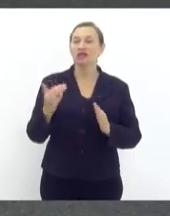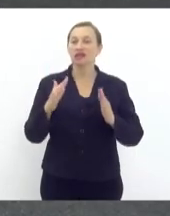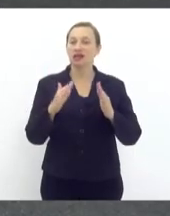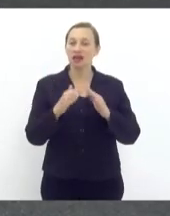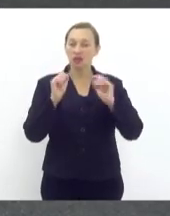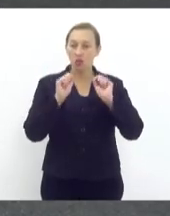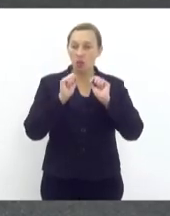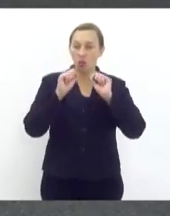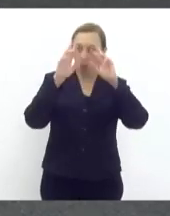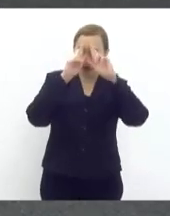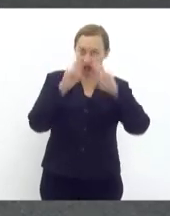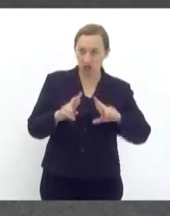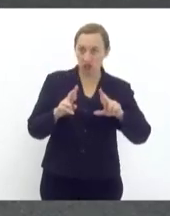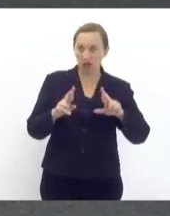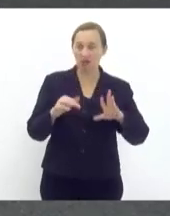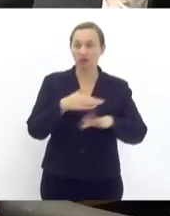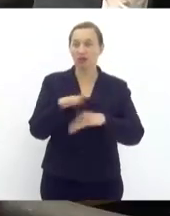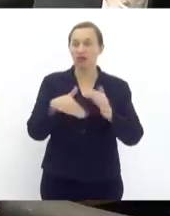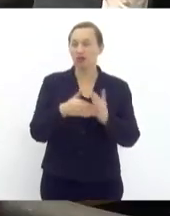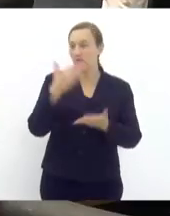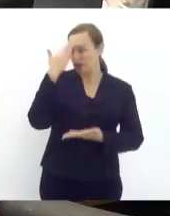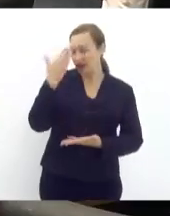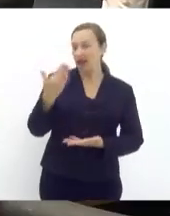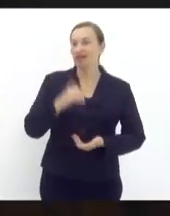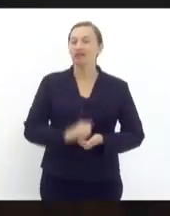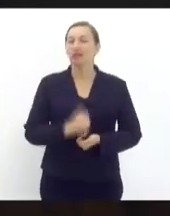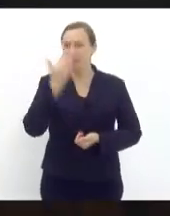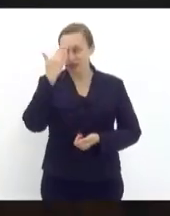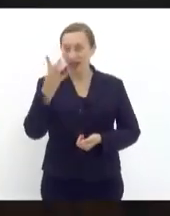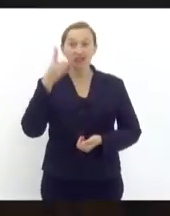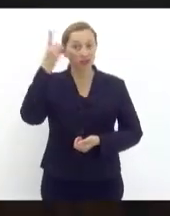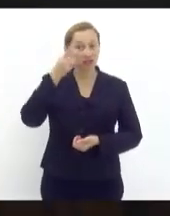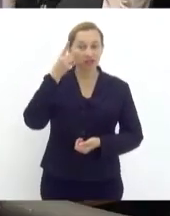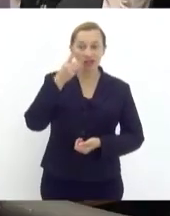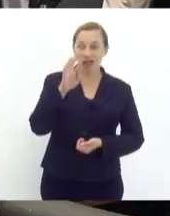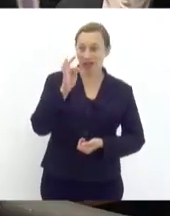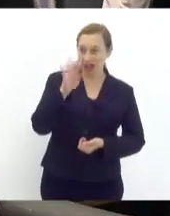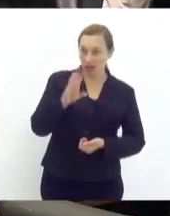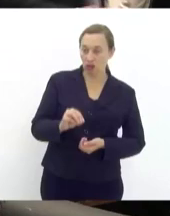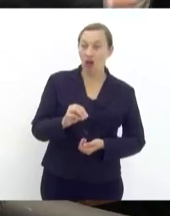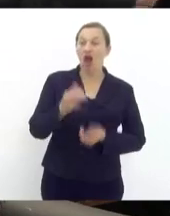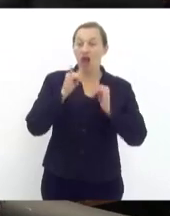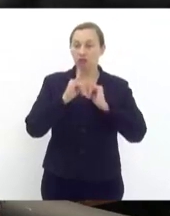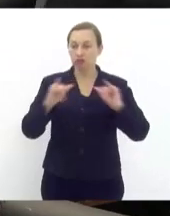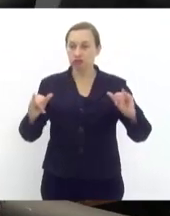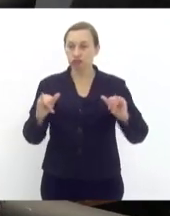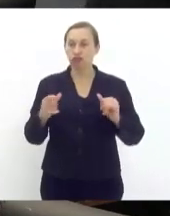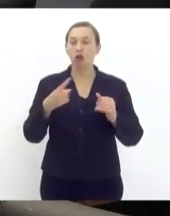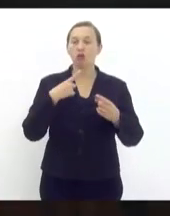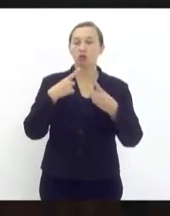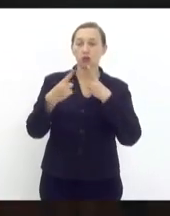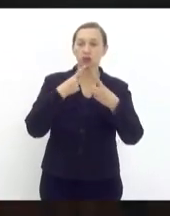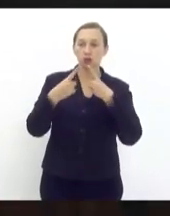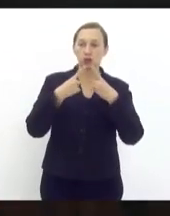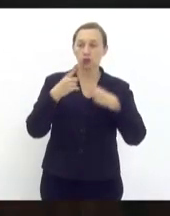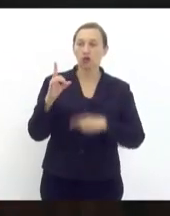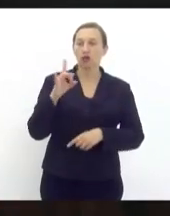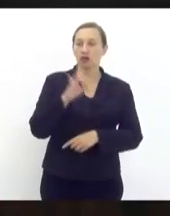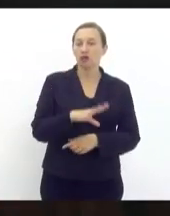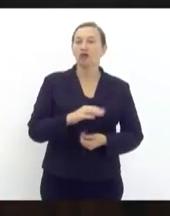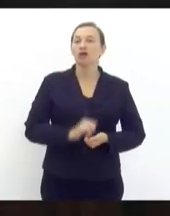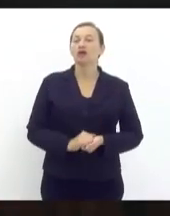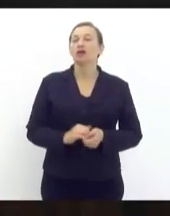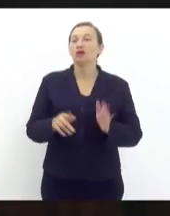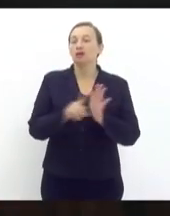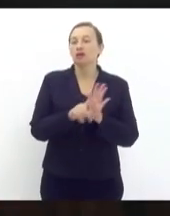esse respeito mútua aí muito obrigado obrigado você amigo Deputado Renato anuncio em regime de urgência e discussão única